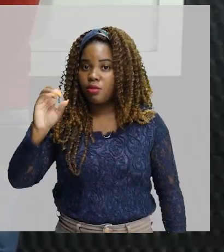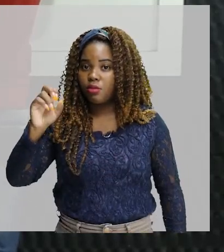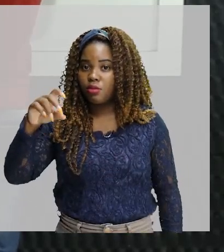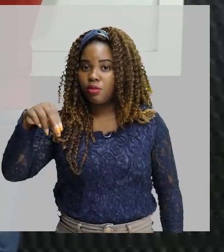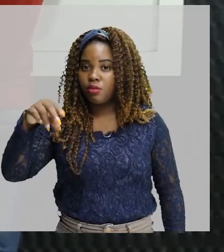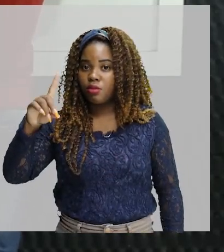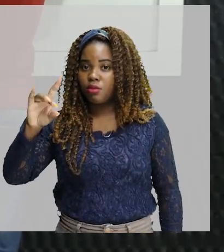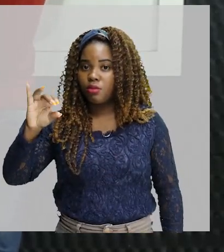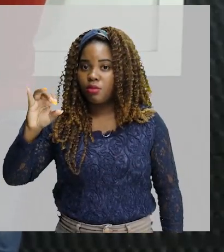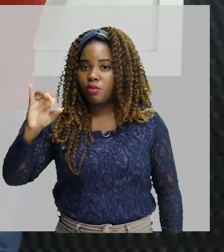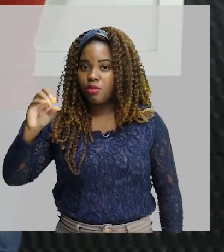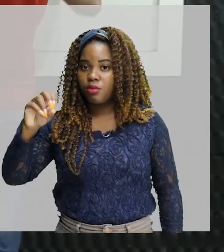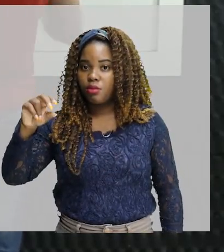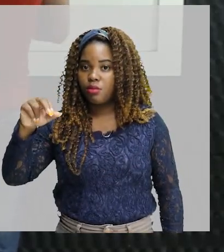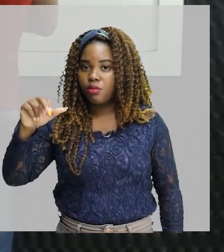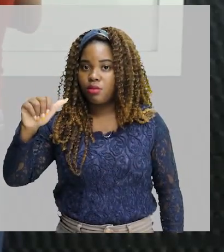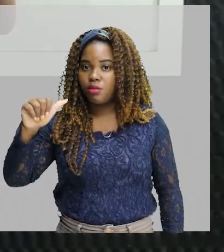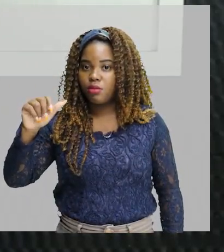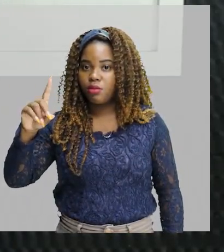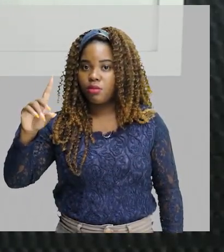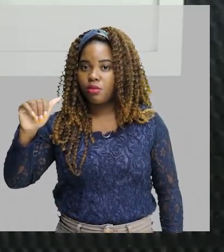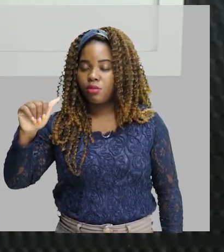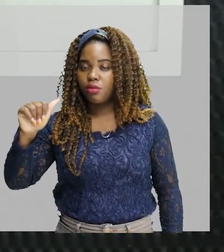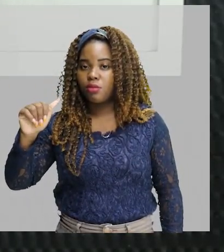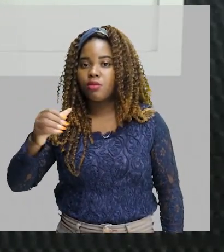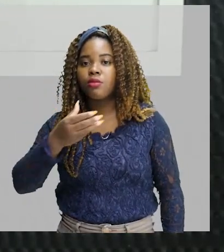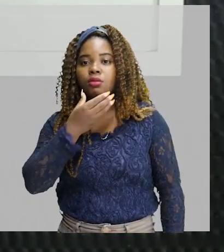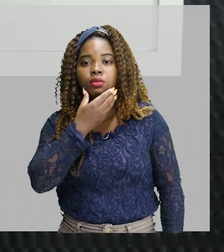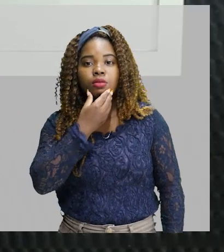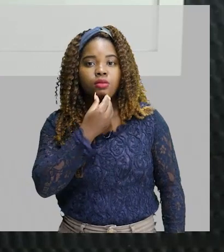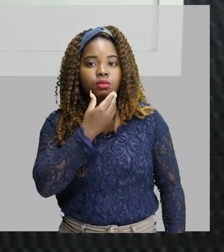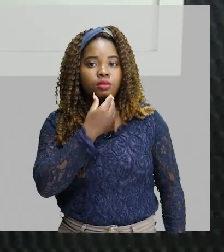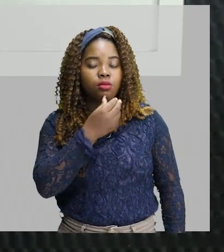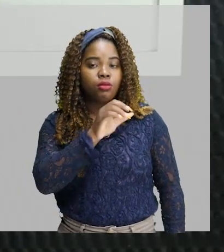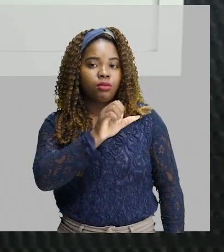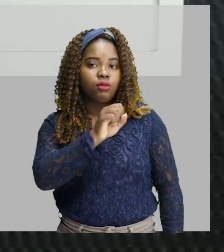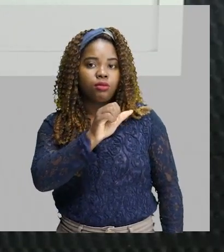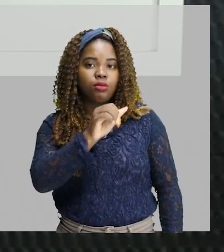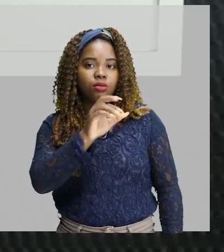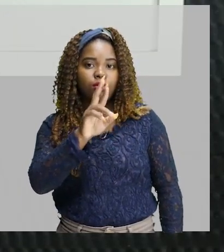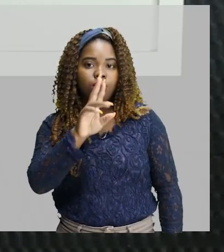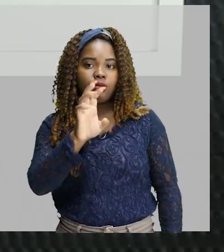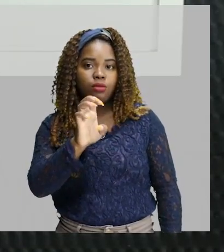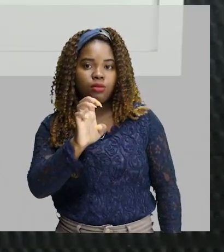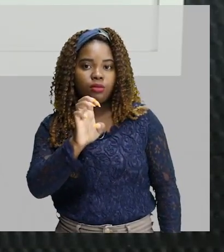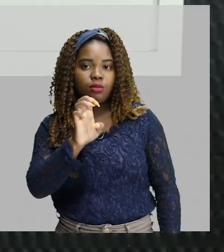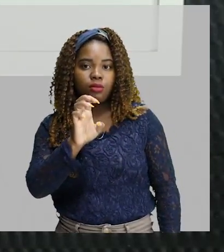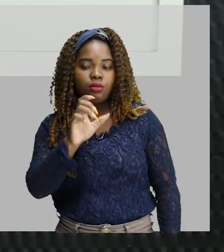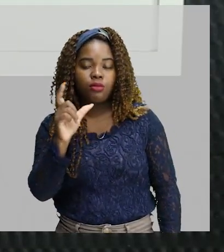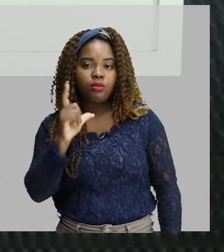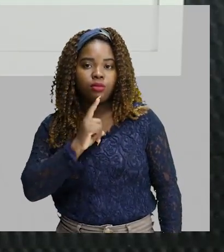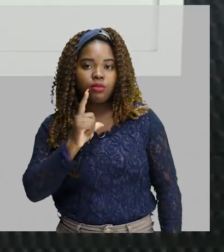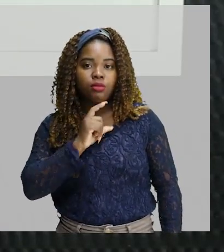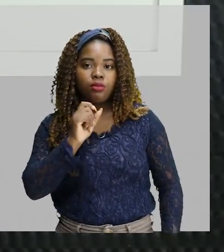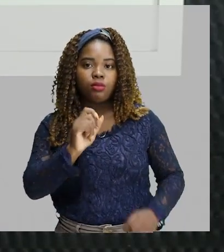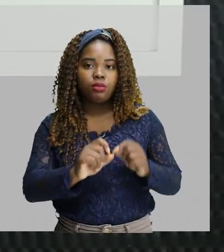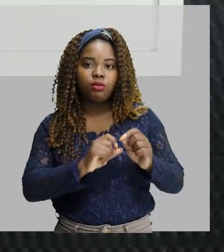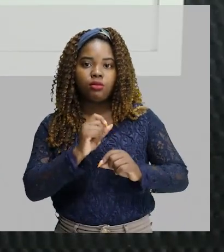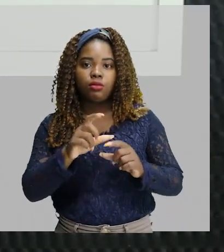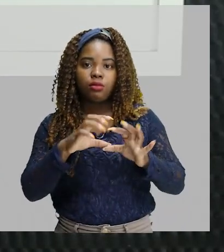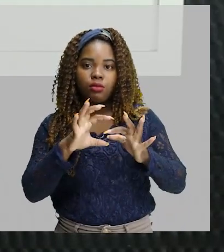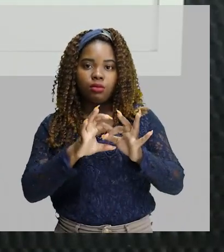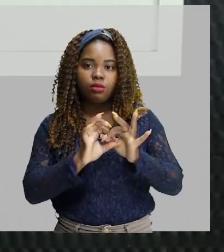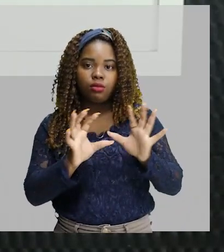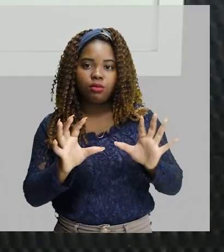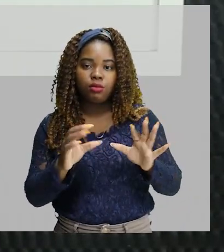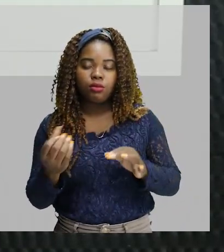incondicionada. Ok? Sartre vai abordar a liberdade como um elemento latente, fundante